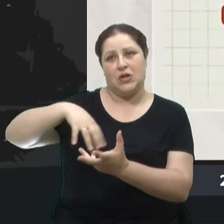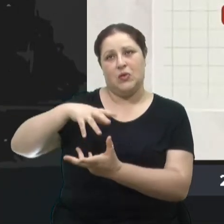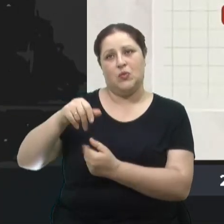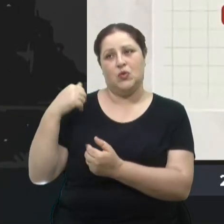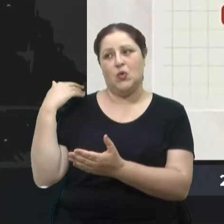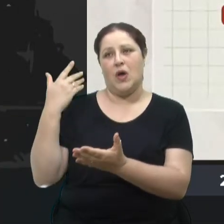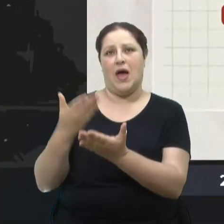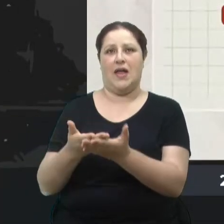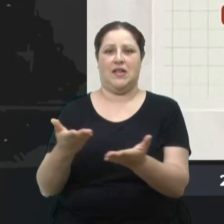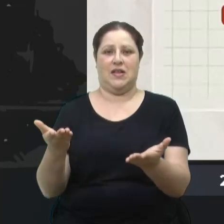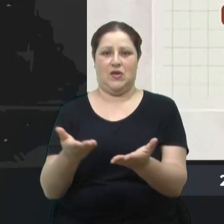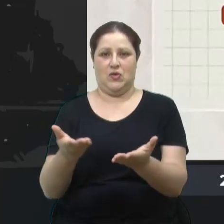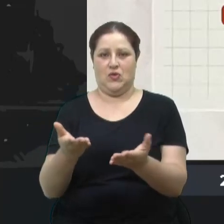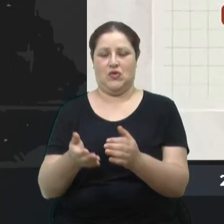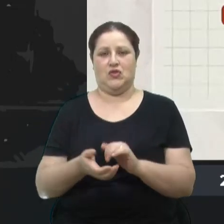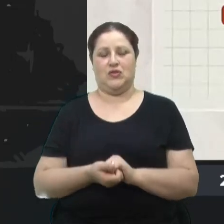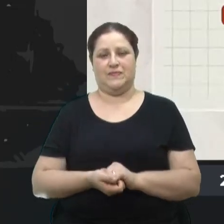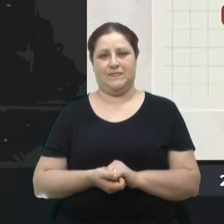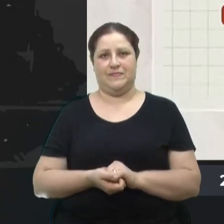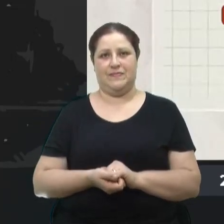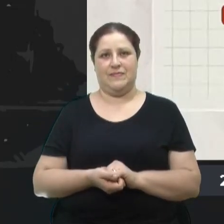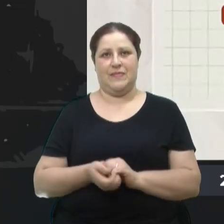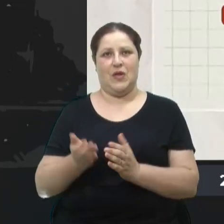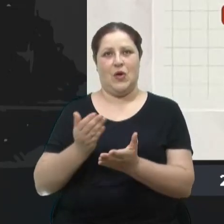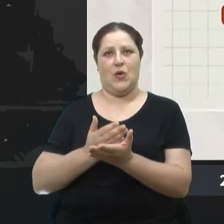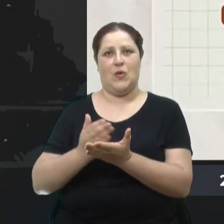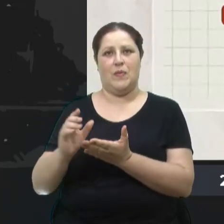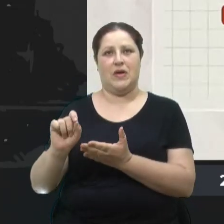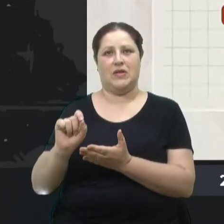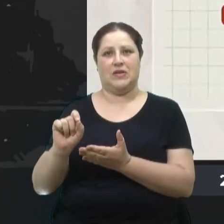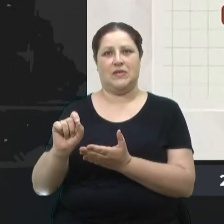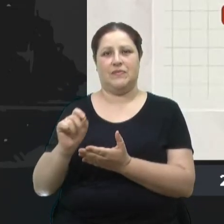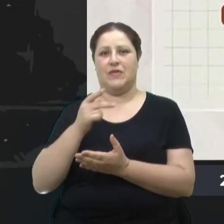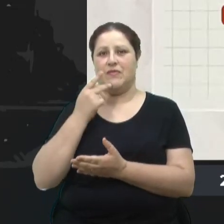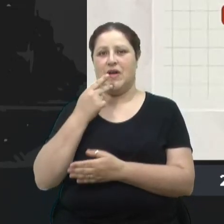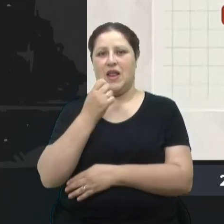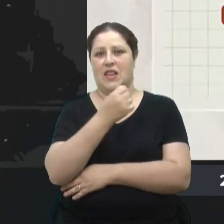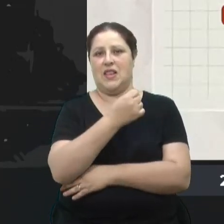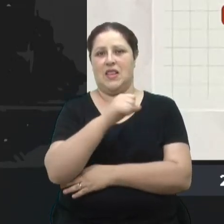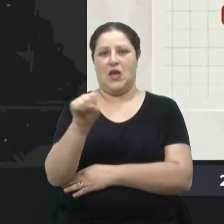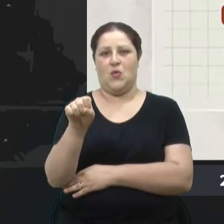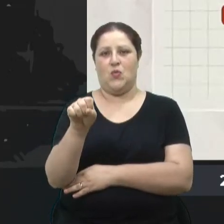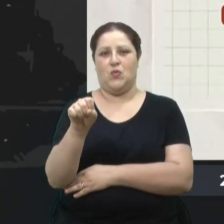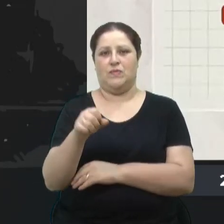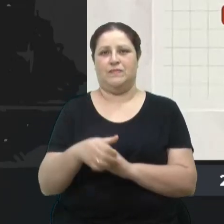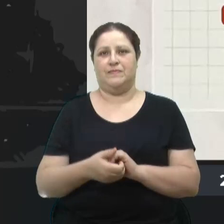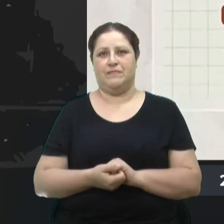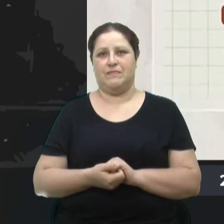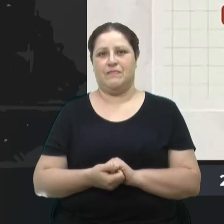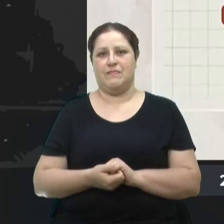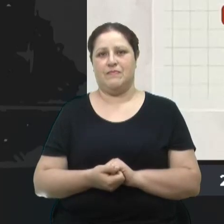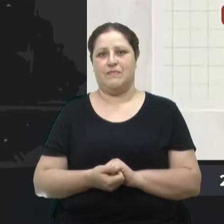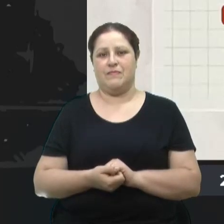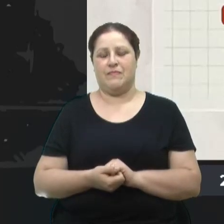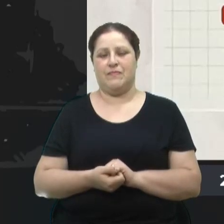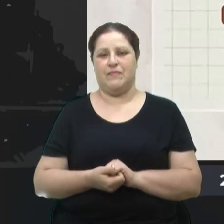atuais. Eu quero começar falando que não, atrás de